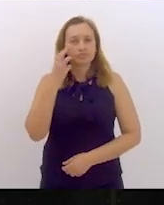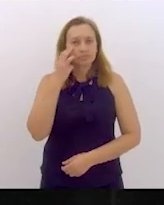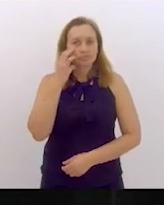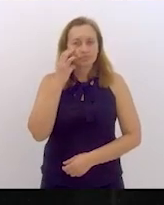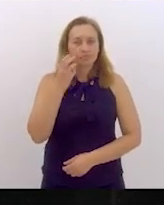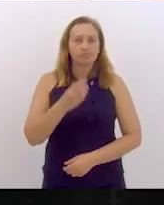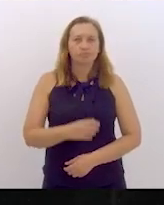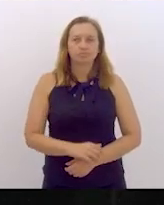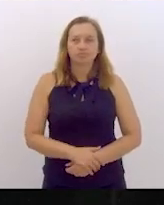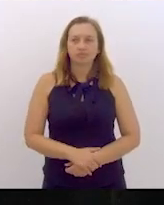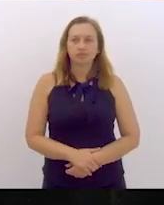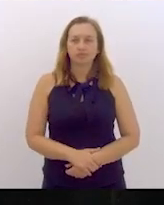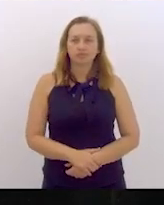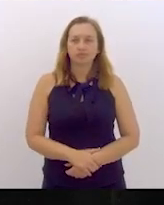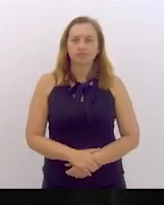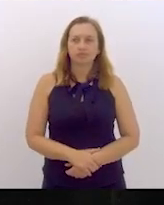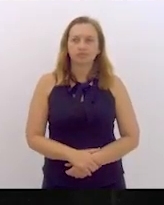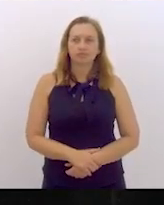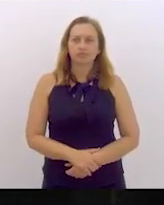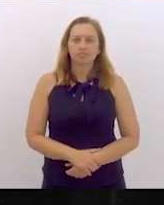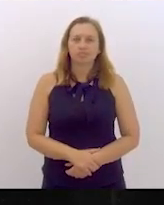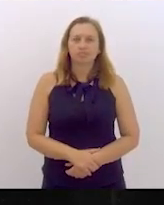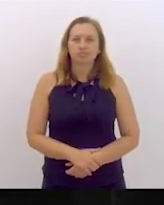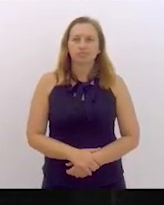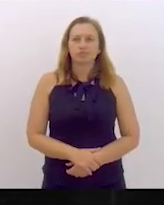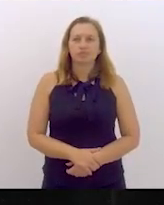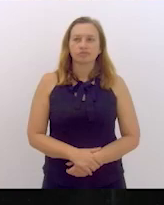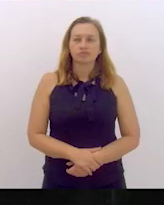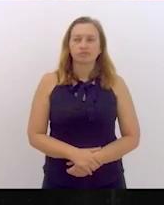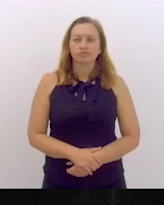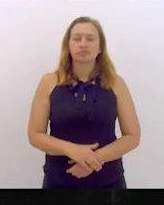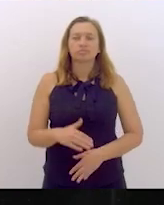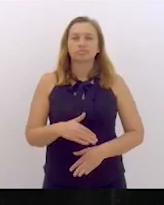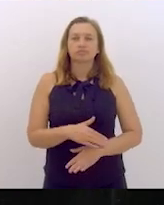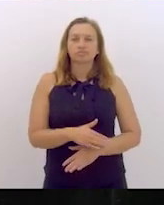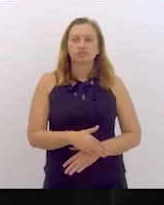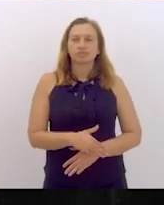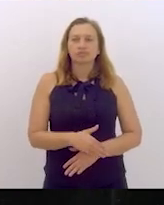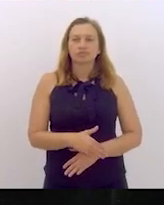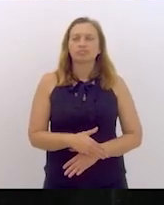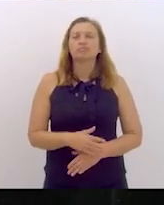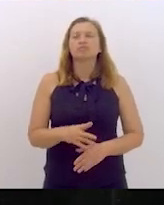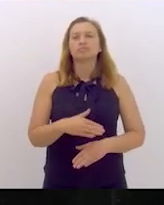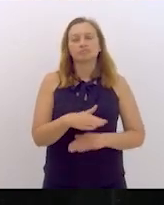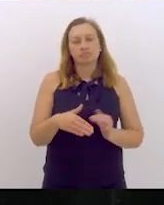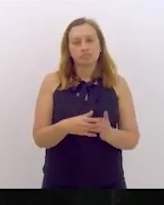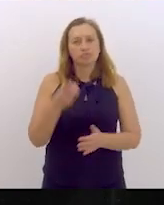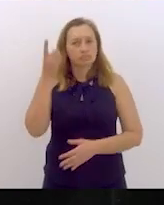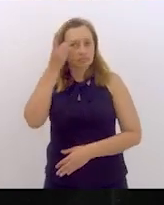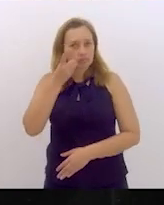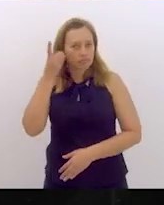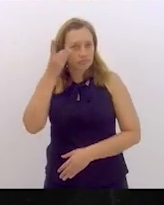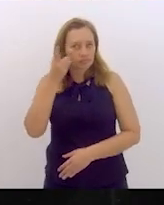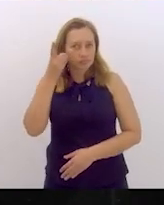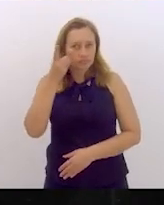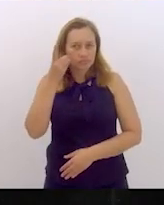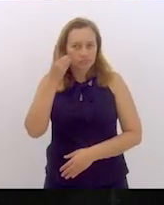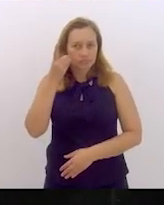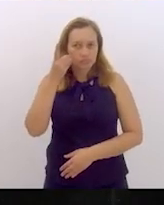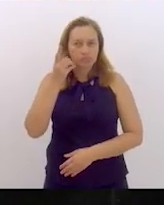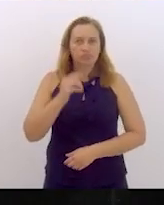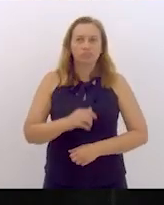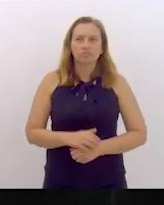waldeck Carneiro senhoras e senhores deputados que